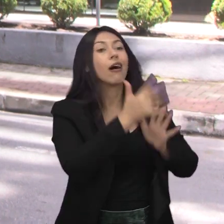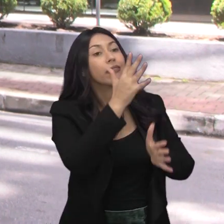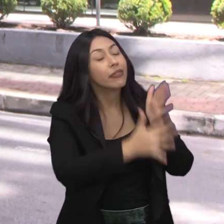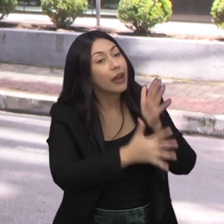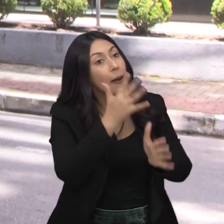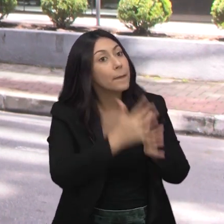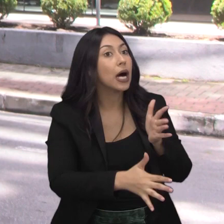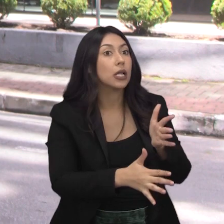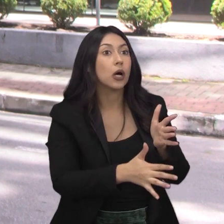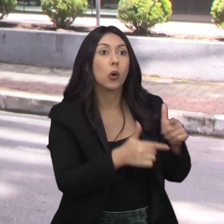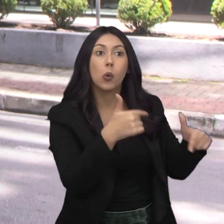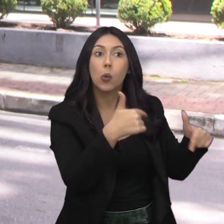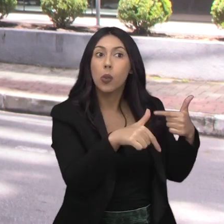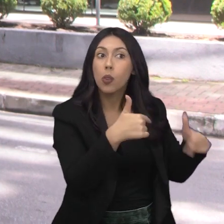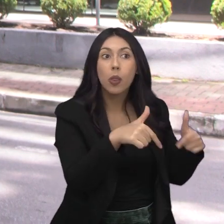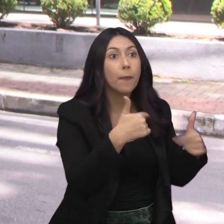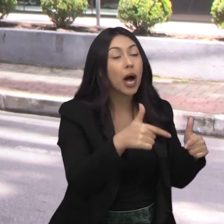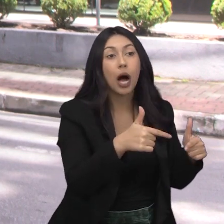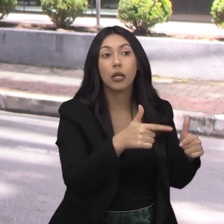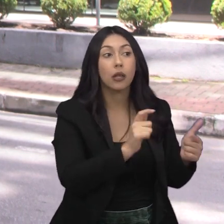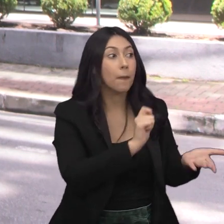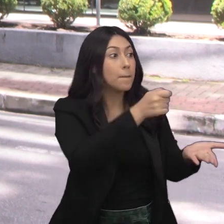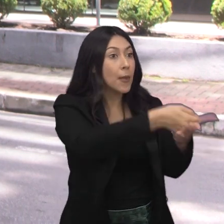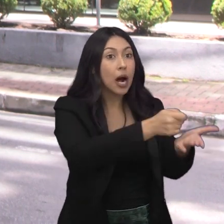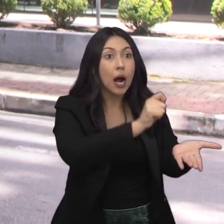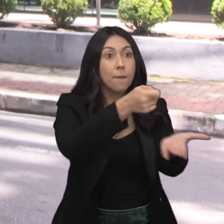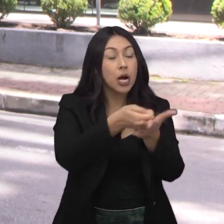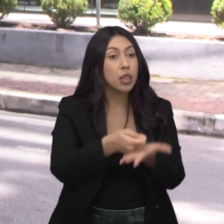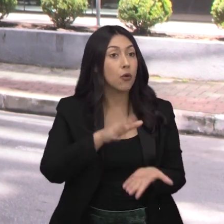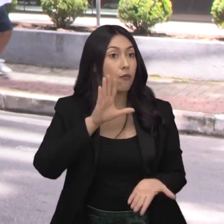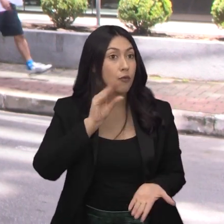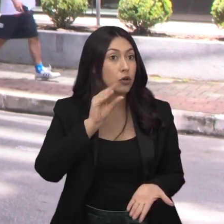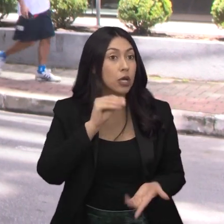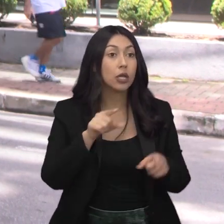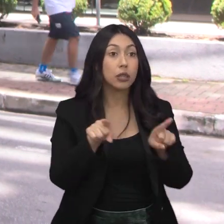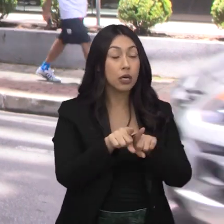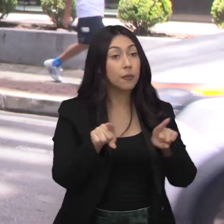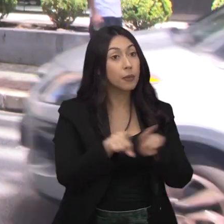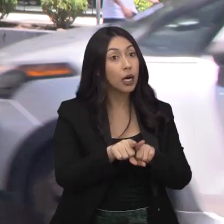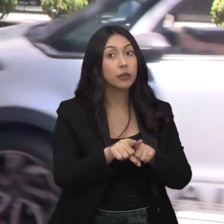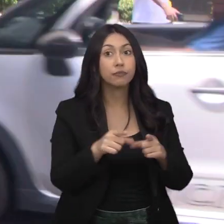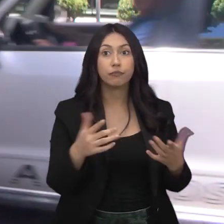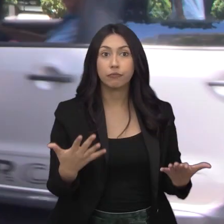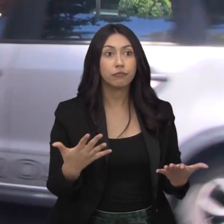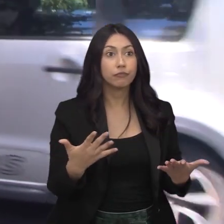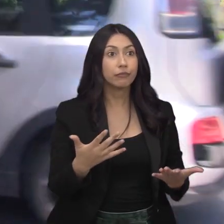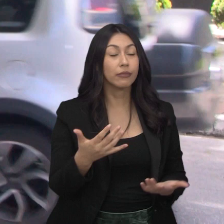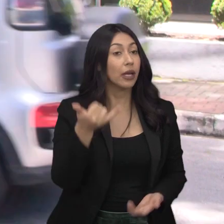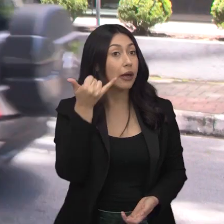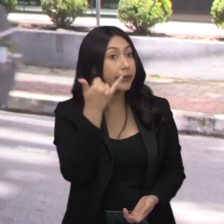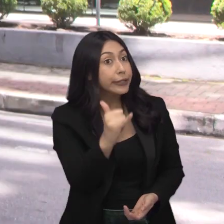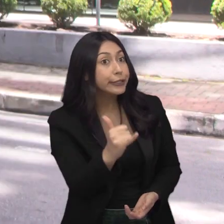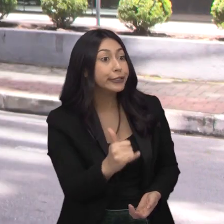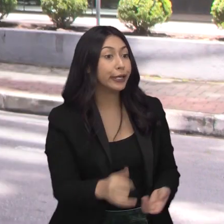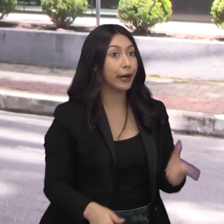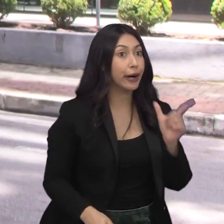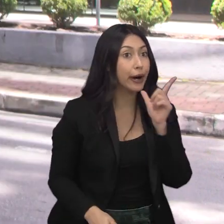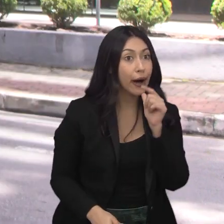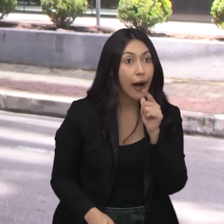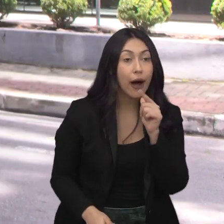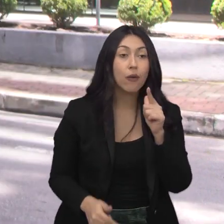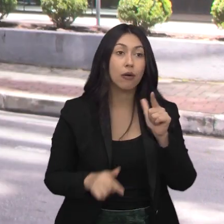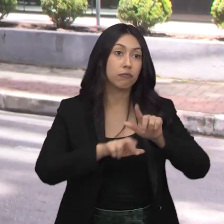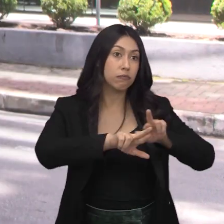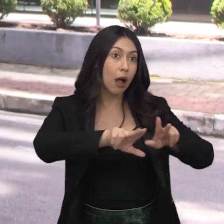afeta diretamente tanto a prestação de serviço de pagamento de prestadores, a parte mesmo de consumos, né? Energia,